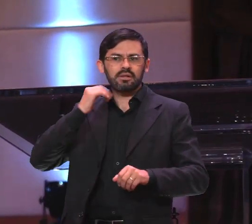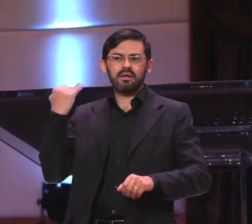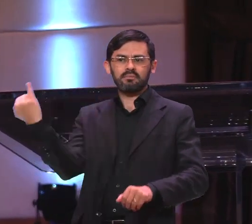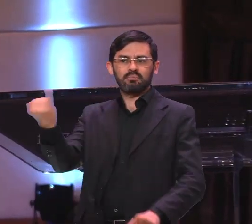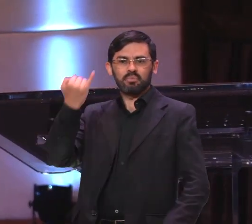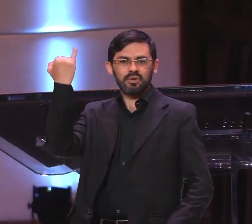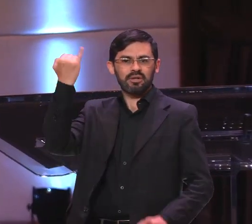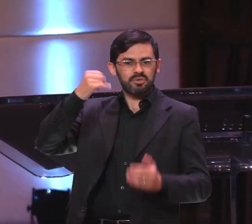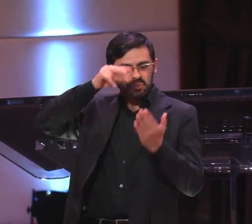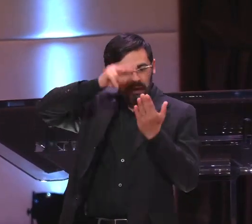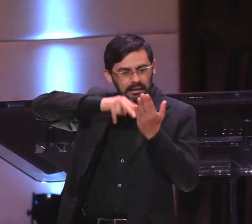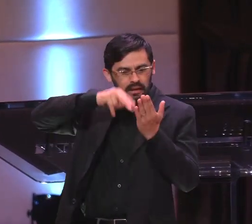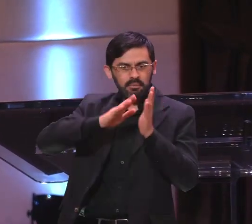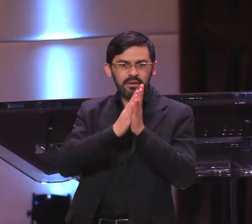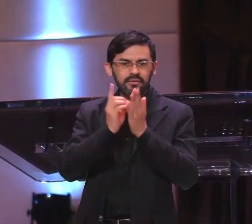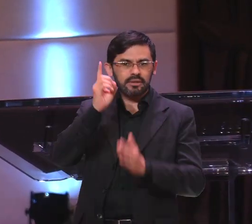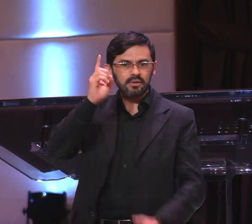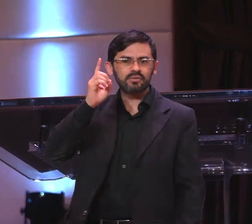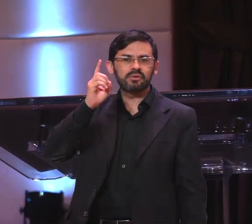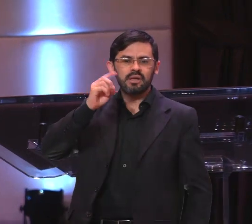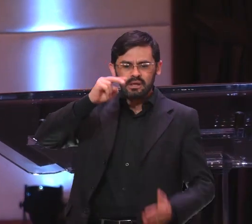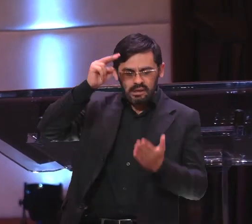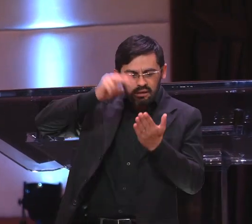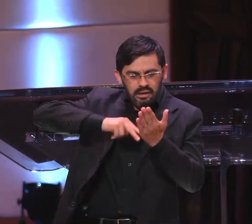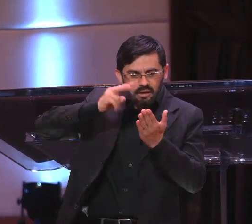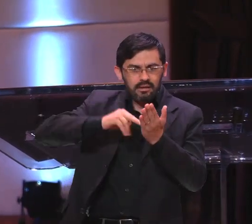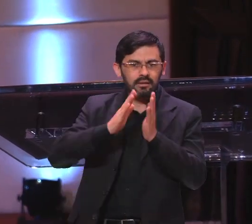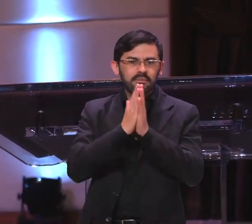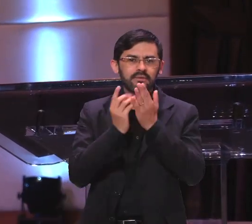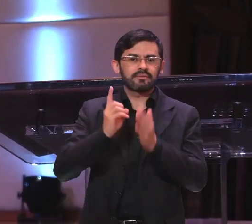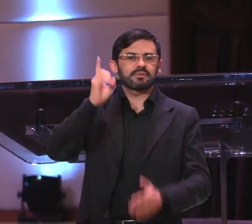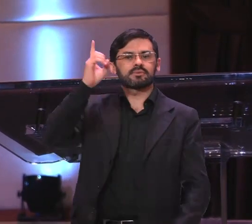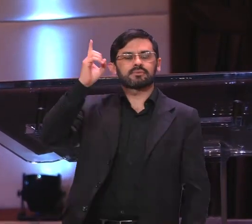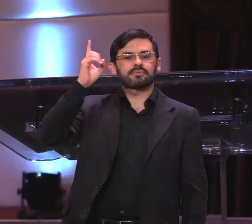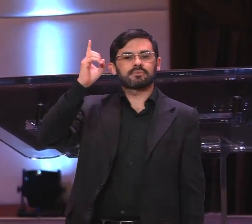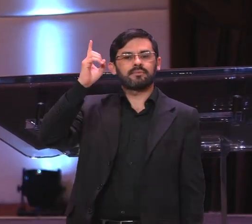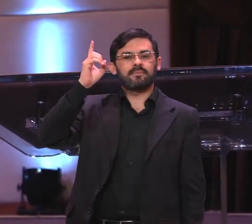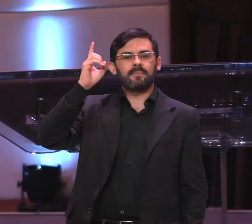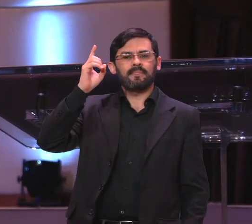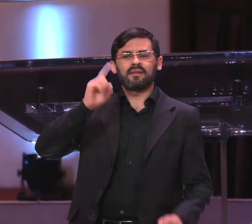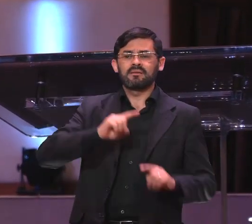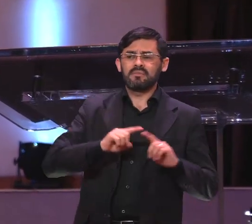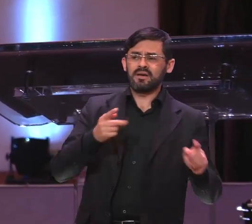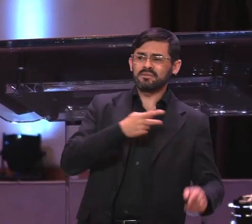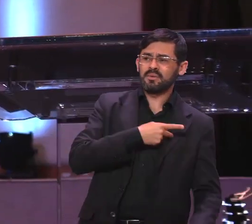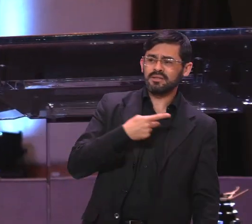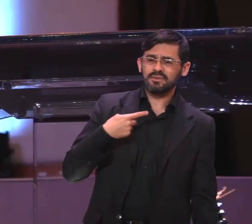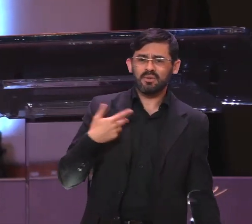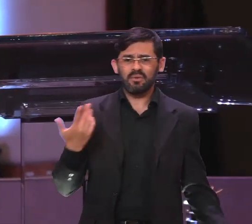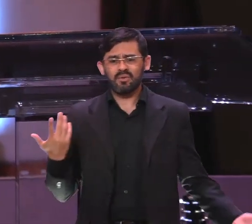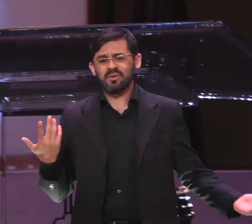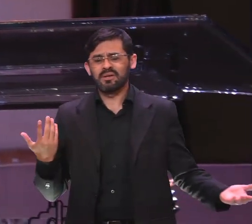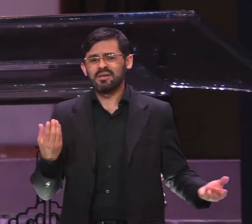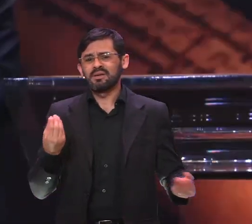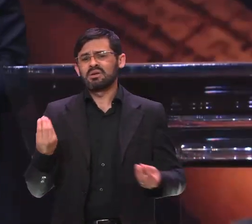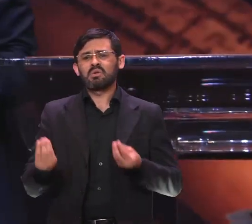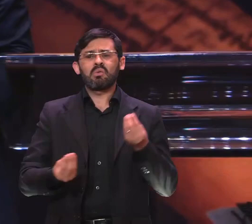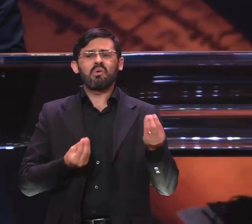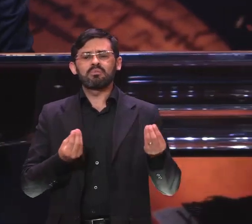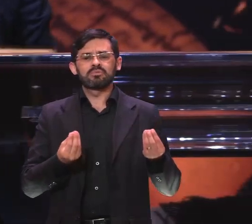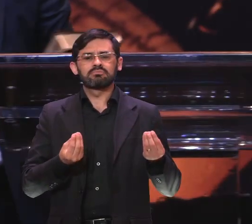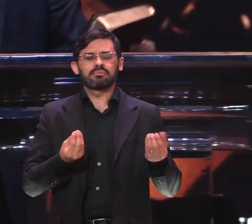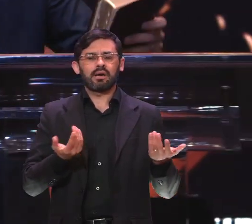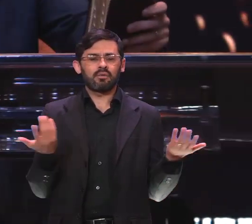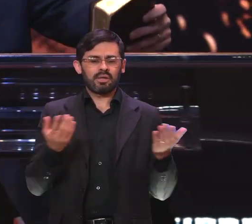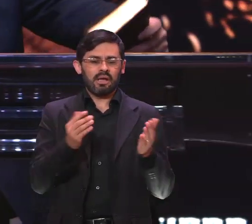palavra é viva e poderosa? Leia a Bíblia. Mas pastor, como que esta é uma arma de